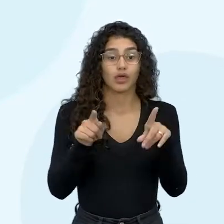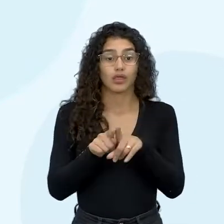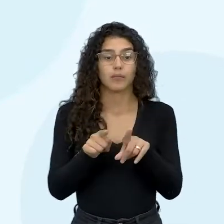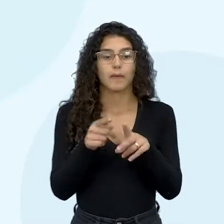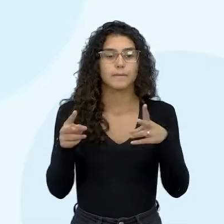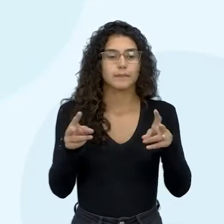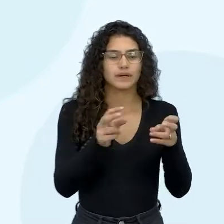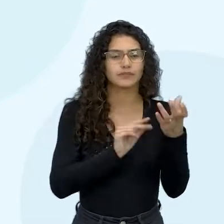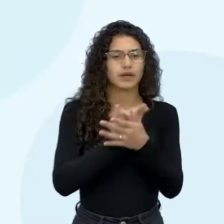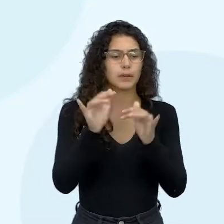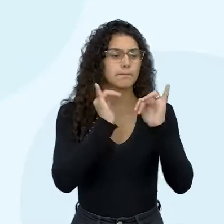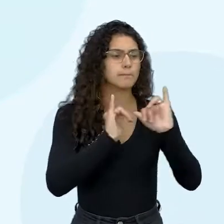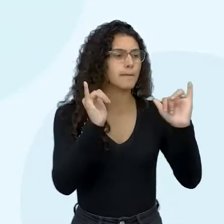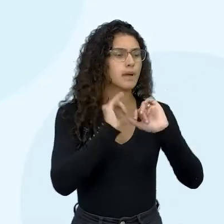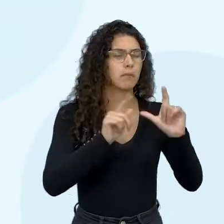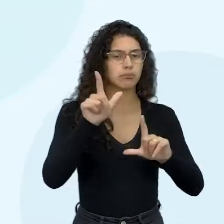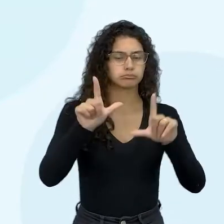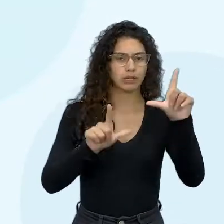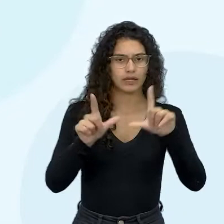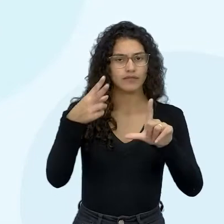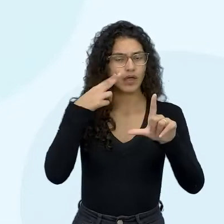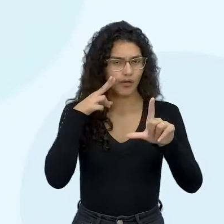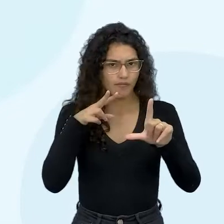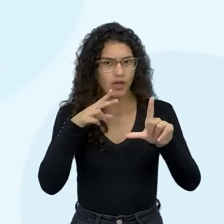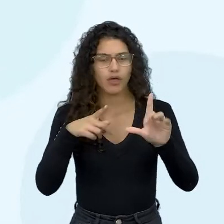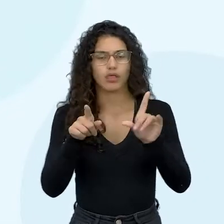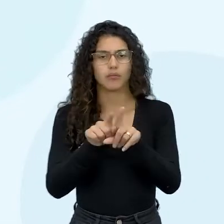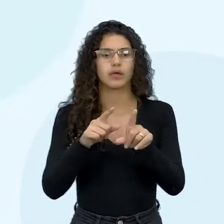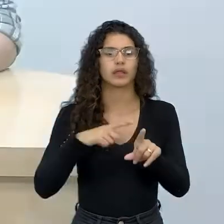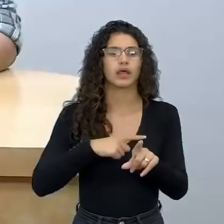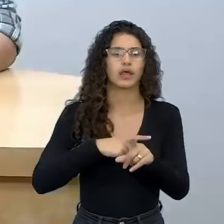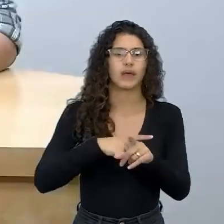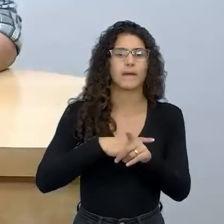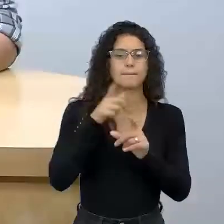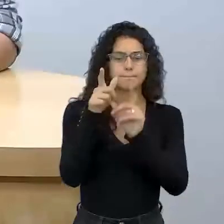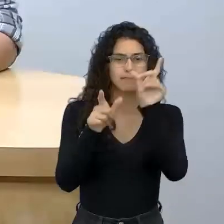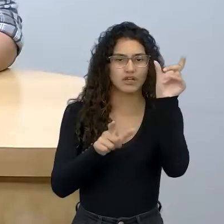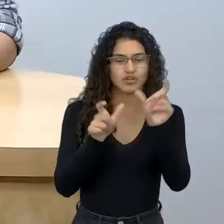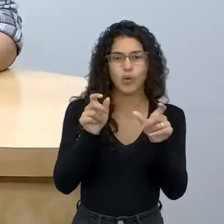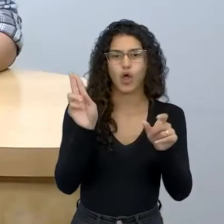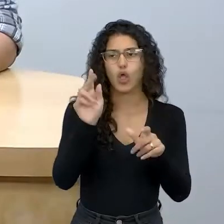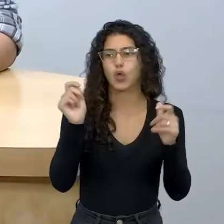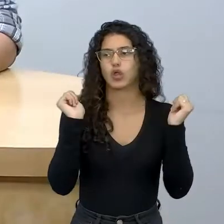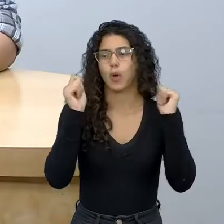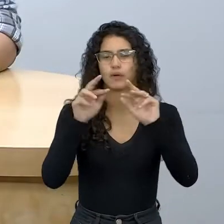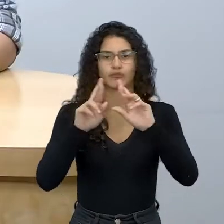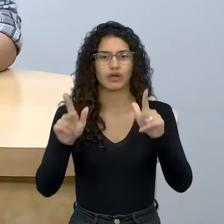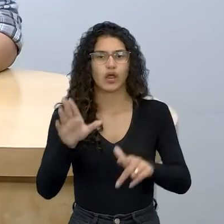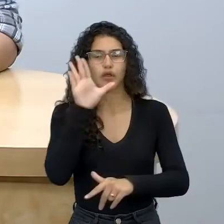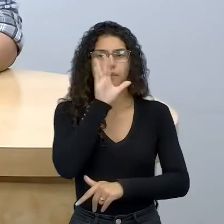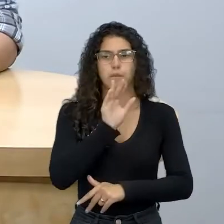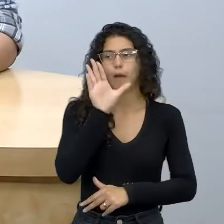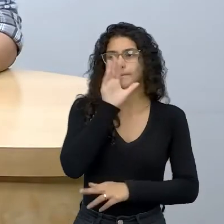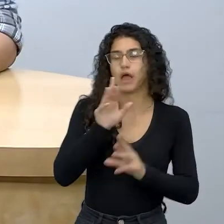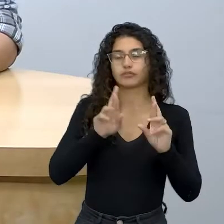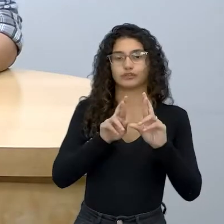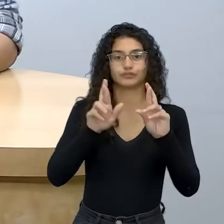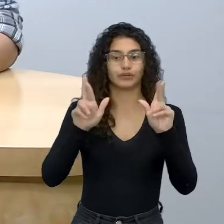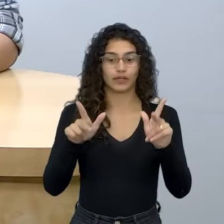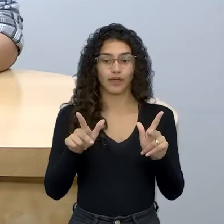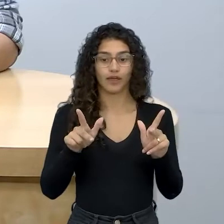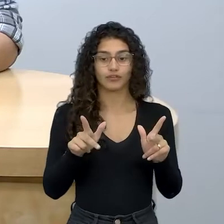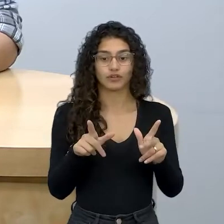vejo muita propaganda na TV também, né? E tem gente que se fantasia, tem gente que fala diferente, tem gente